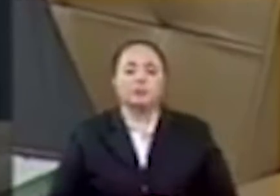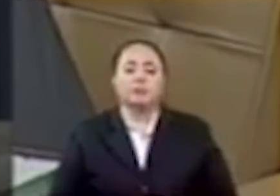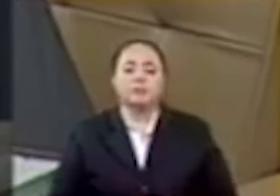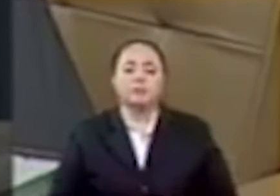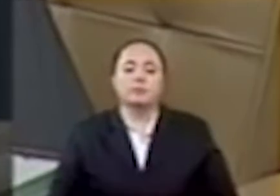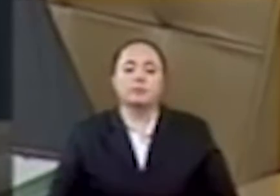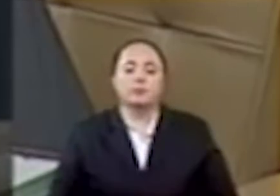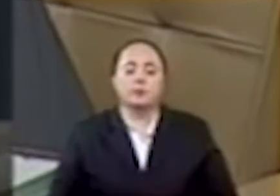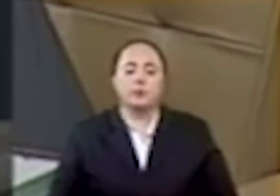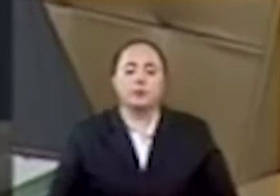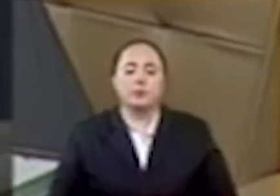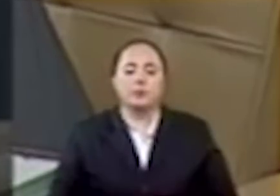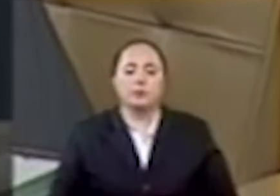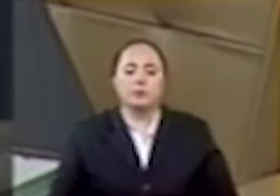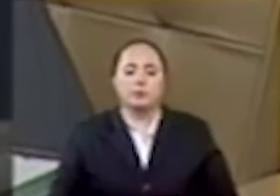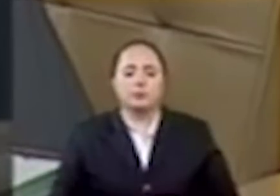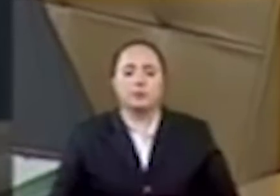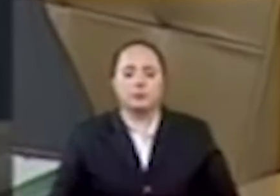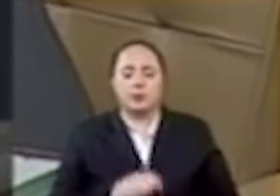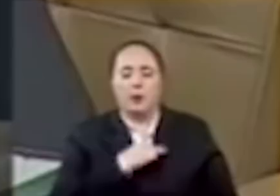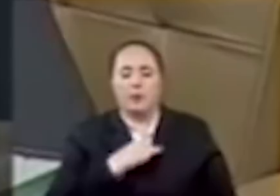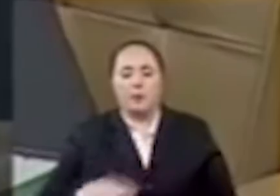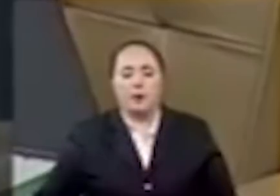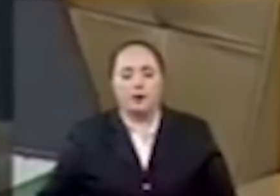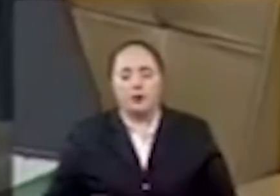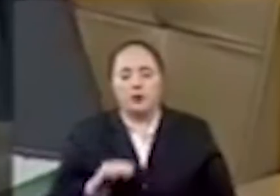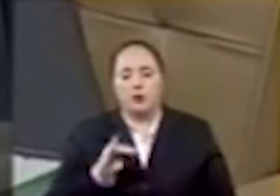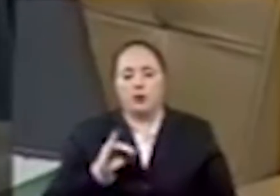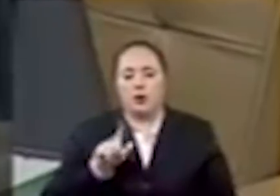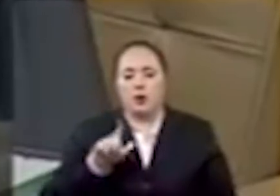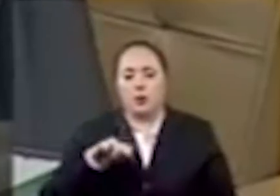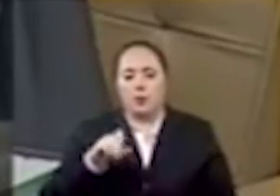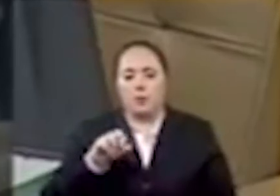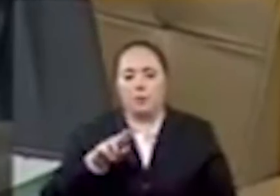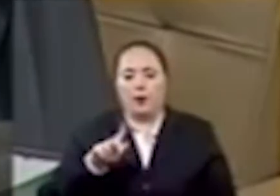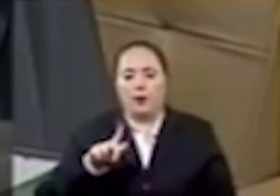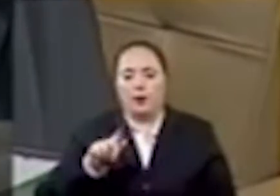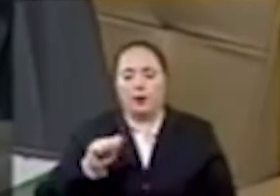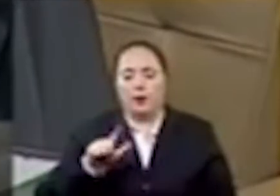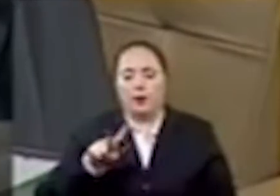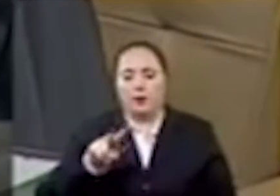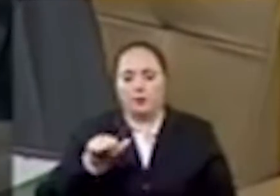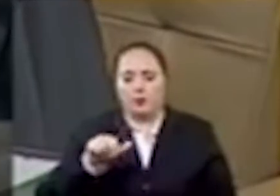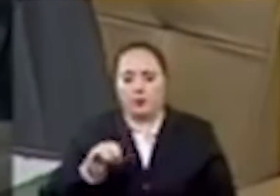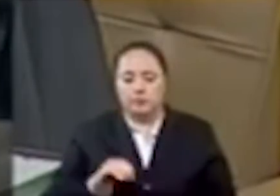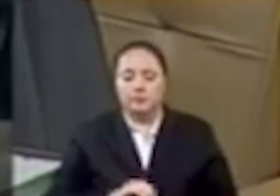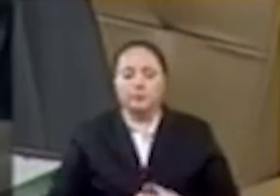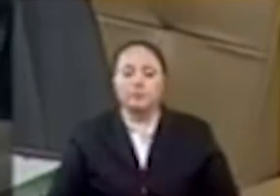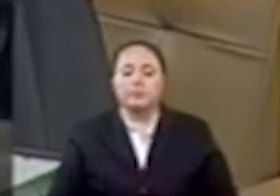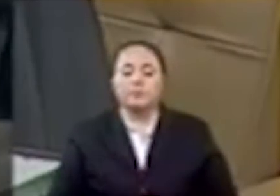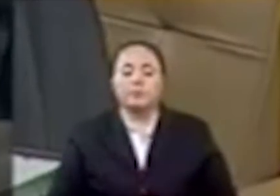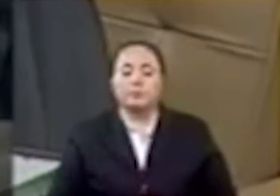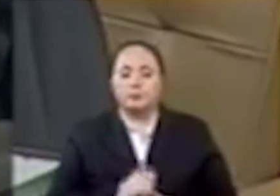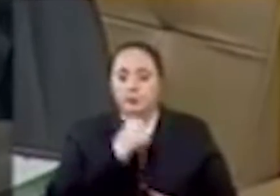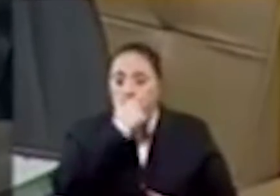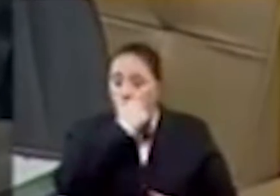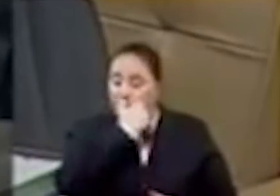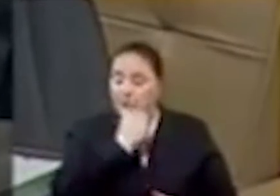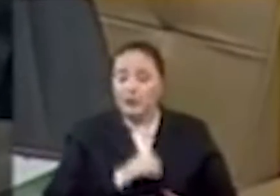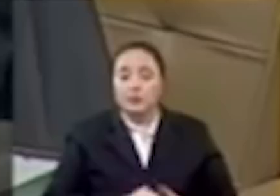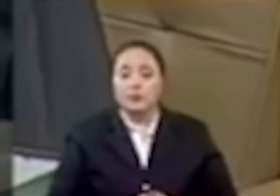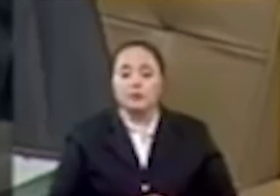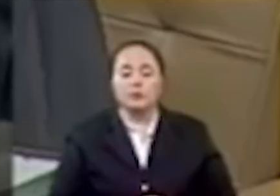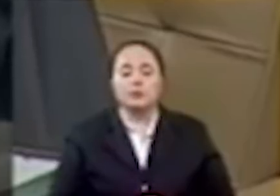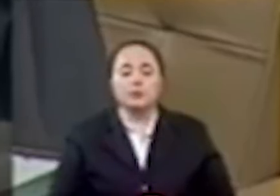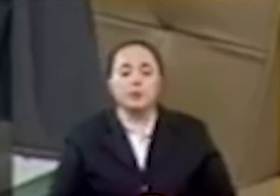ministro Ilmar Galvão. Prossigo dizendo que é interessante anotar aqui quanto à possibilidade